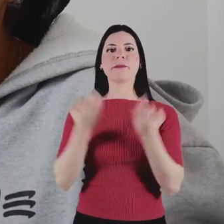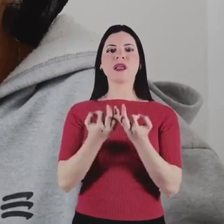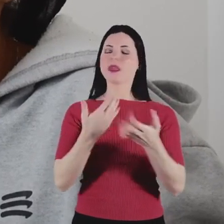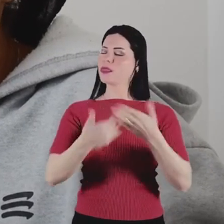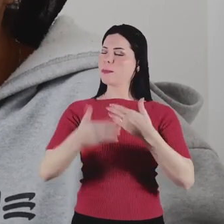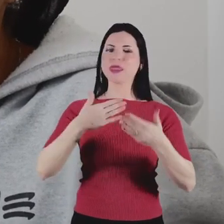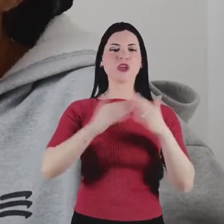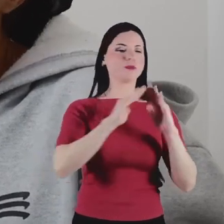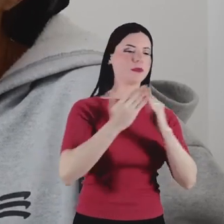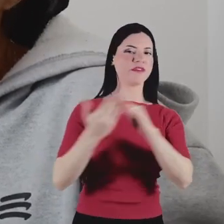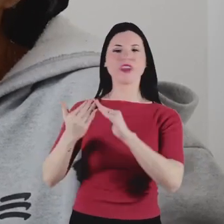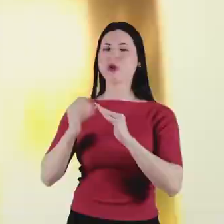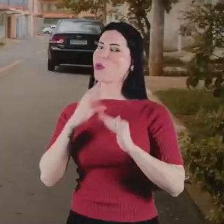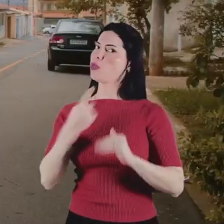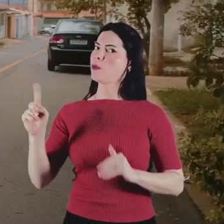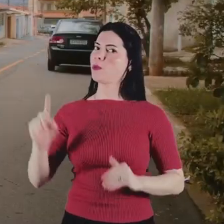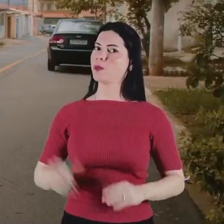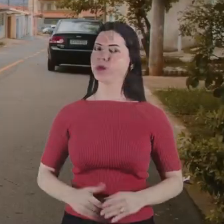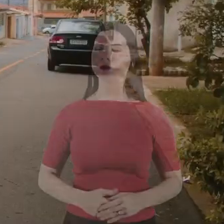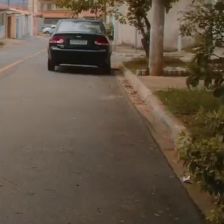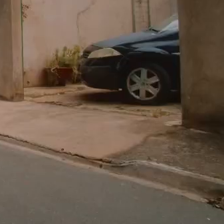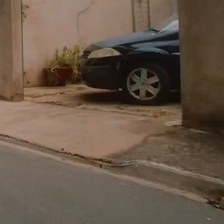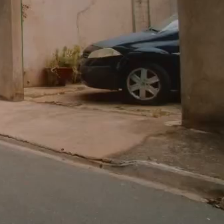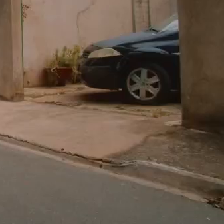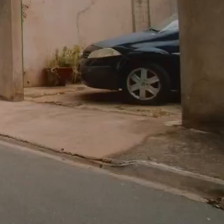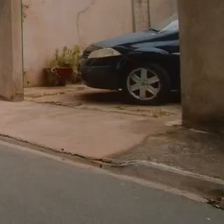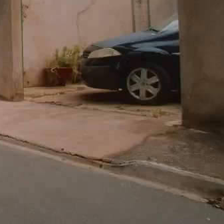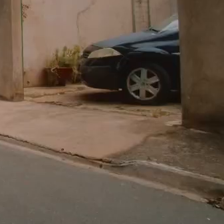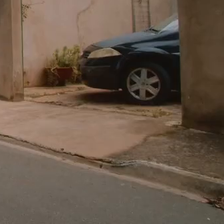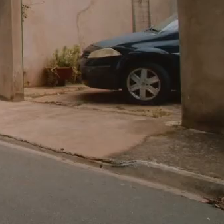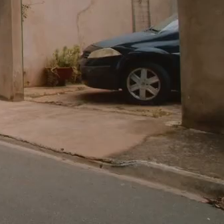independente de ser periferia ou não.